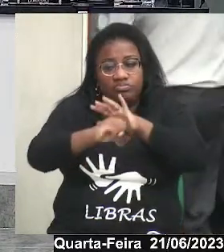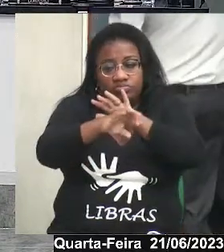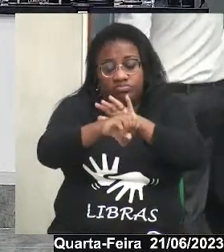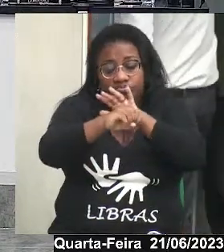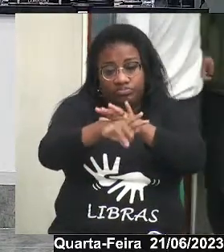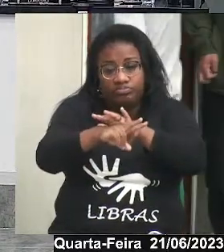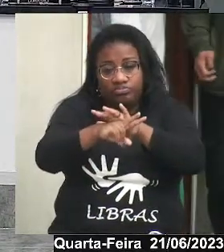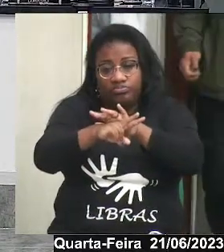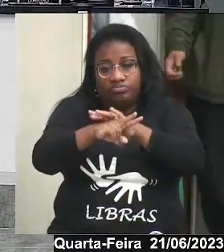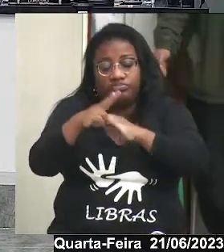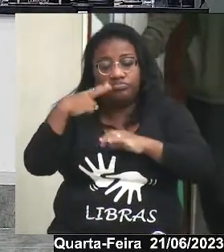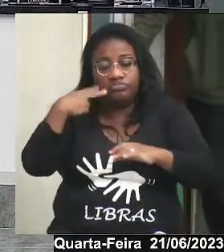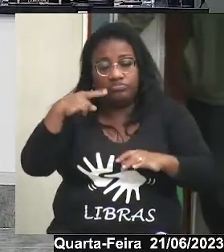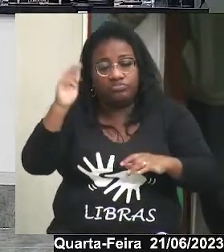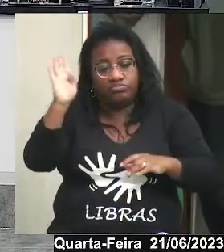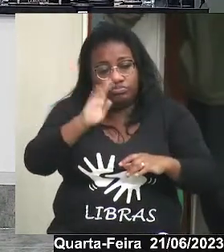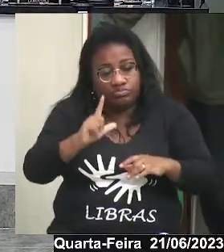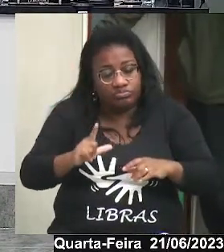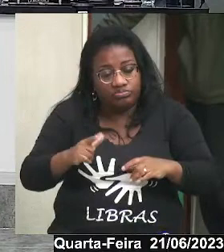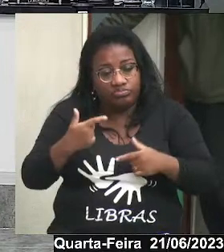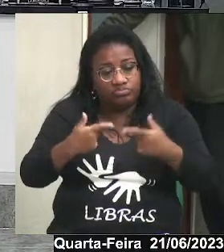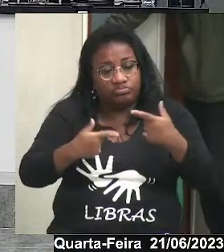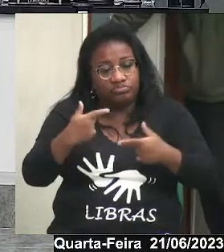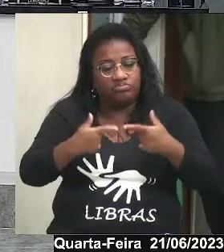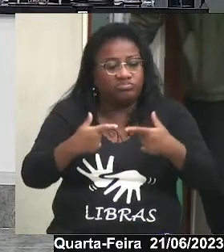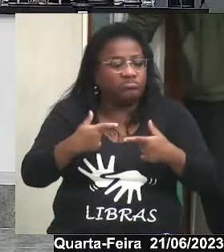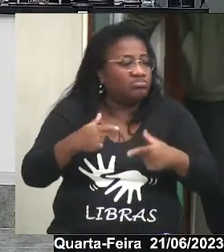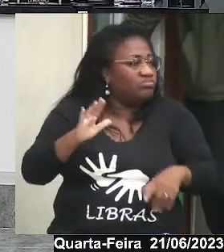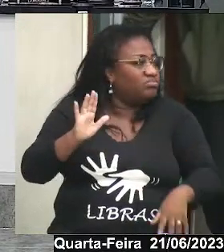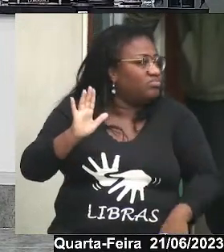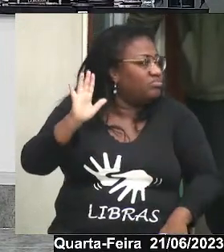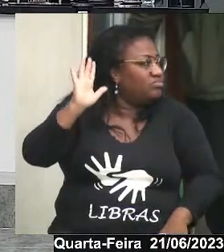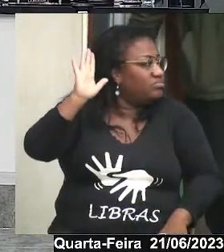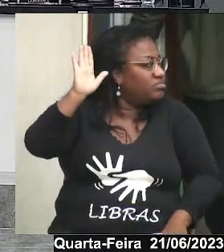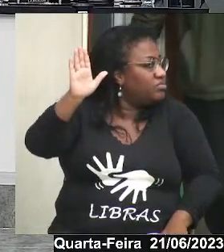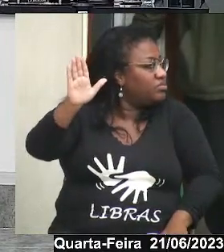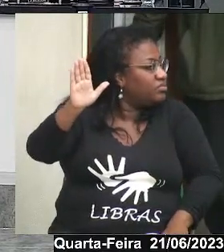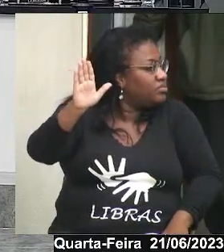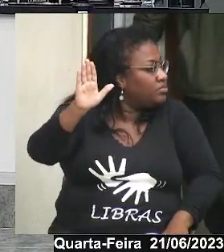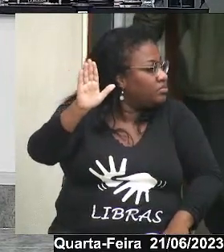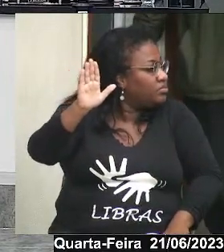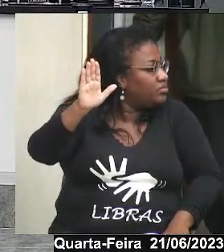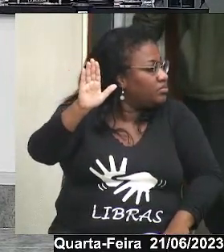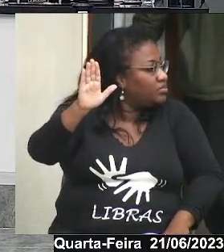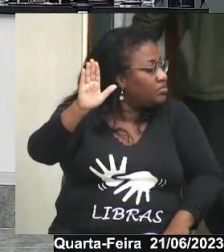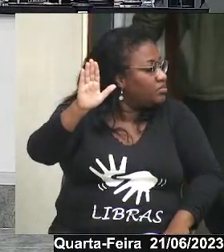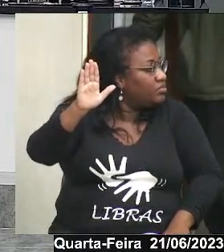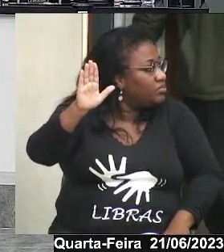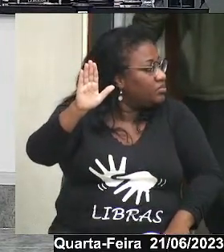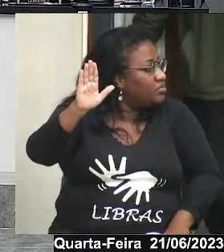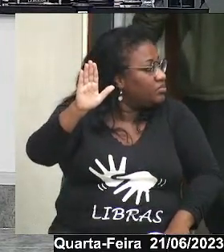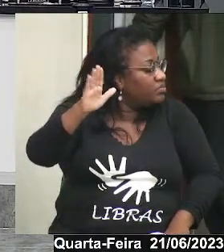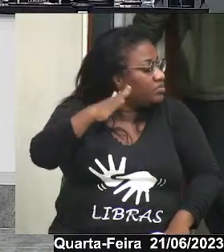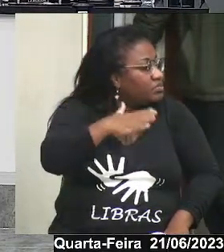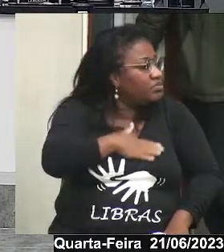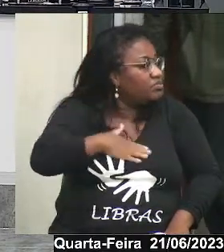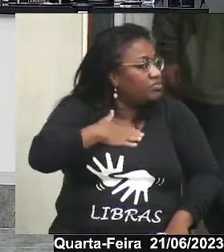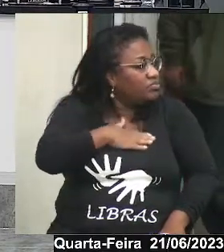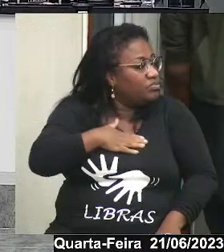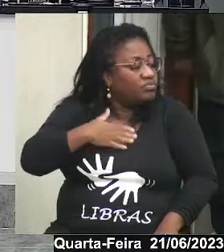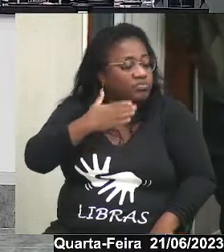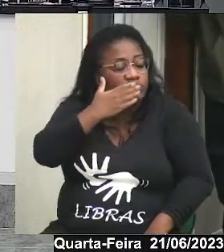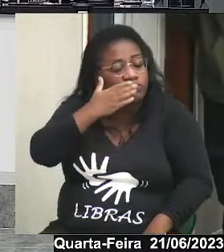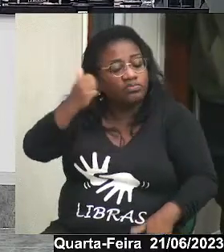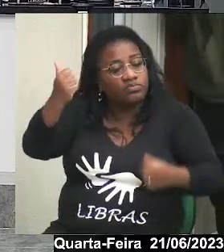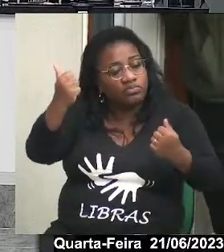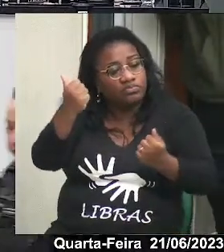As indicações do vereador Bobiléu estão em discussão. Questão de ordem, senhor presidente. Com a palavra, vereador Bobiléu do Castilho. Senhor presidente, eu gostaria